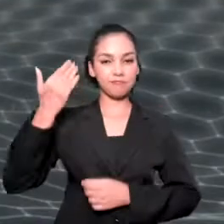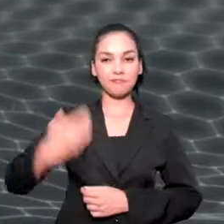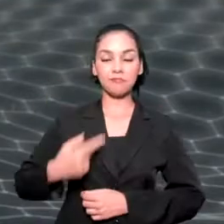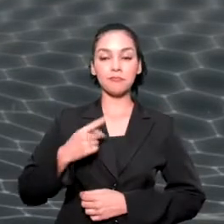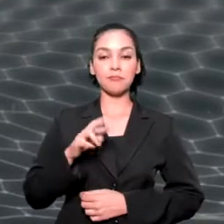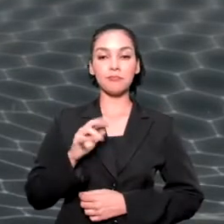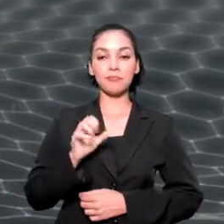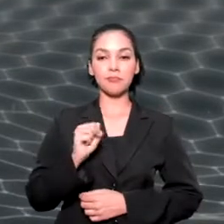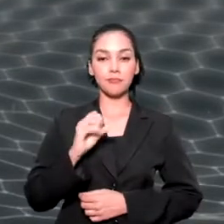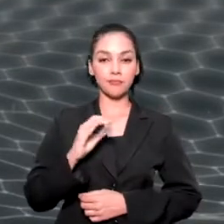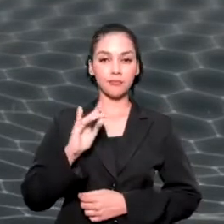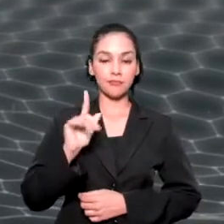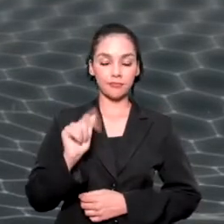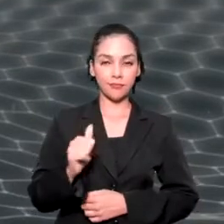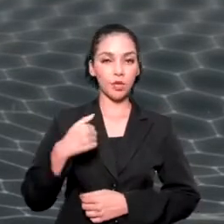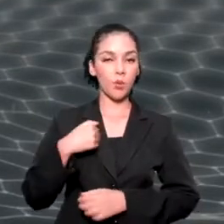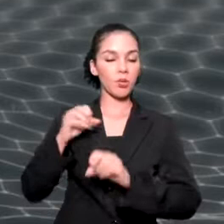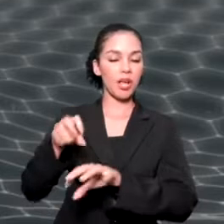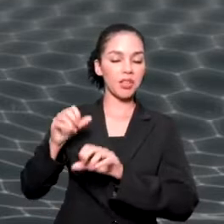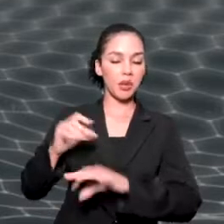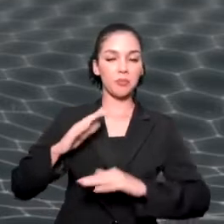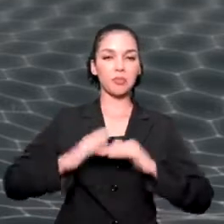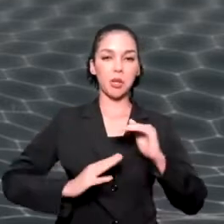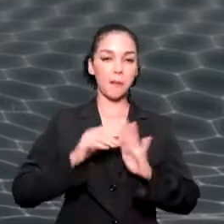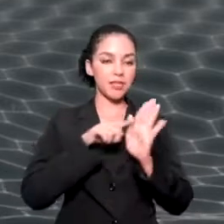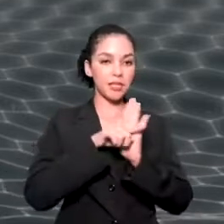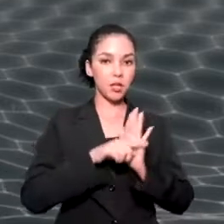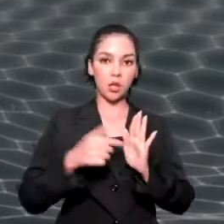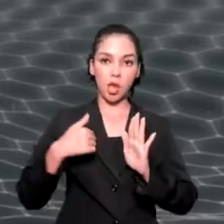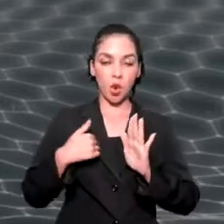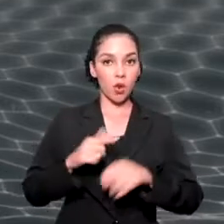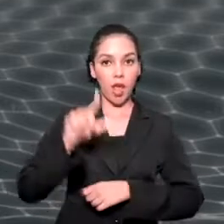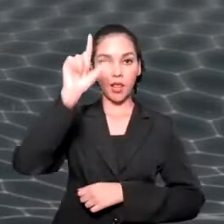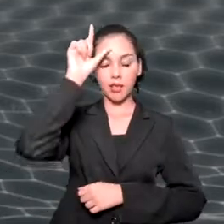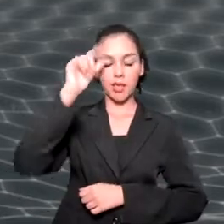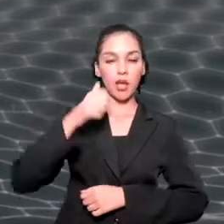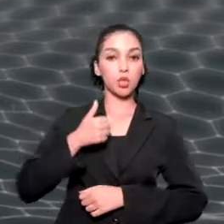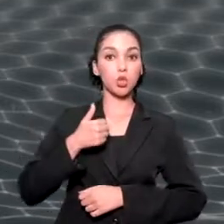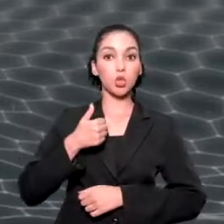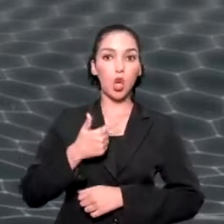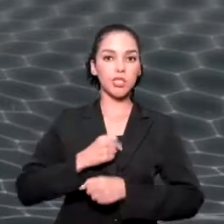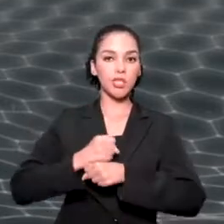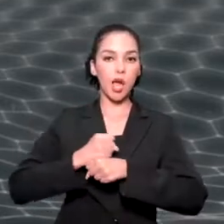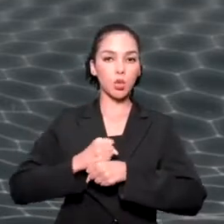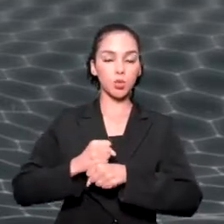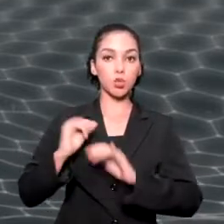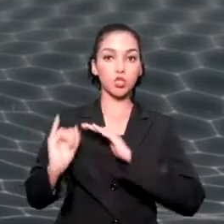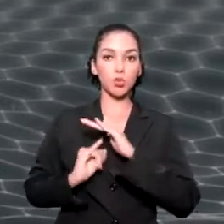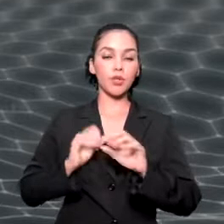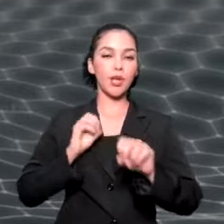Olá, aqui quem fala é a Priscila Gonçalves, educadora, pesquisadora, e eu lidero há 12 anos o Instituto Educa